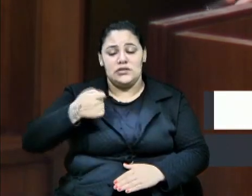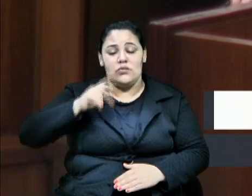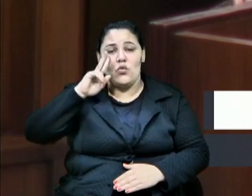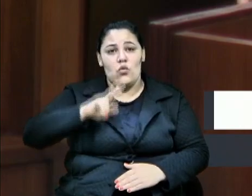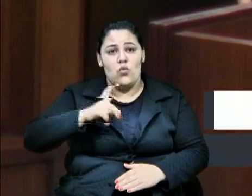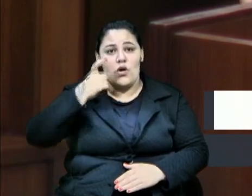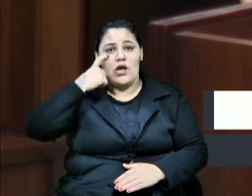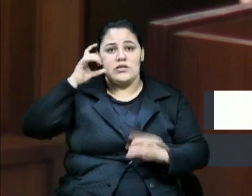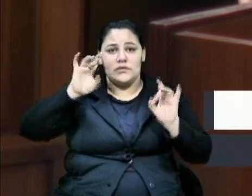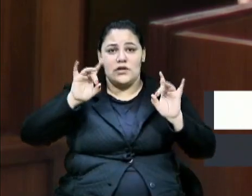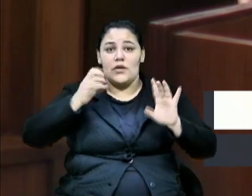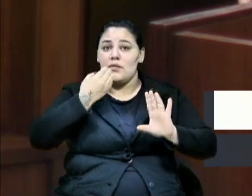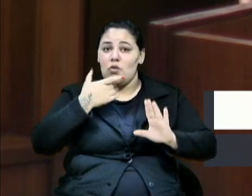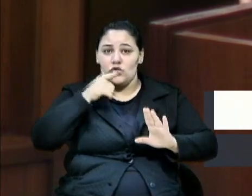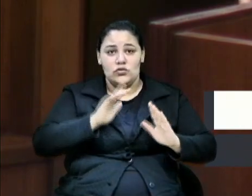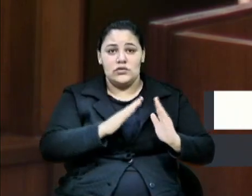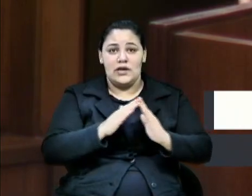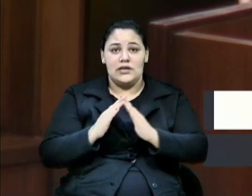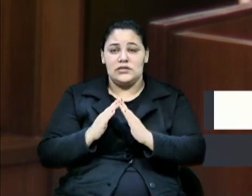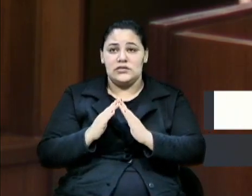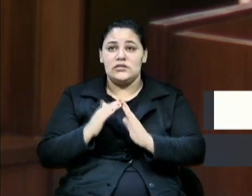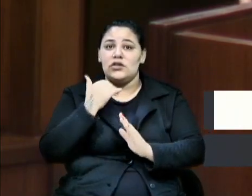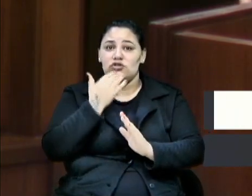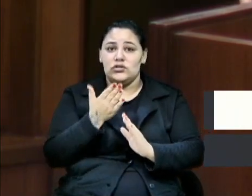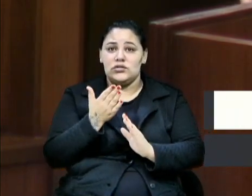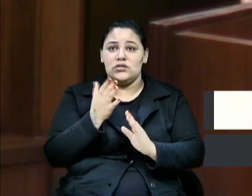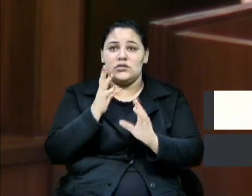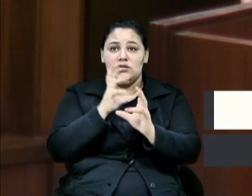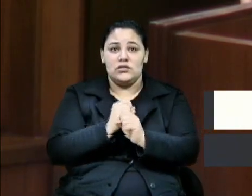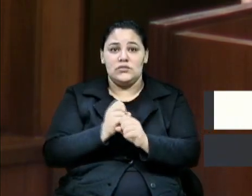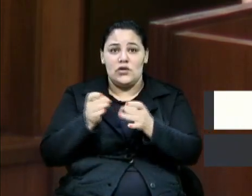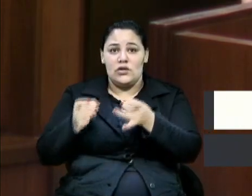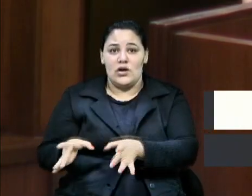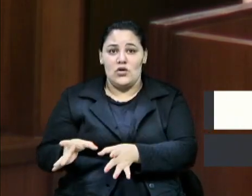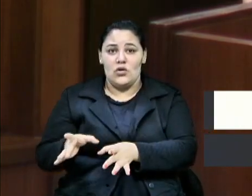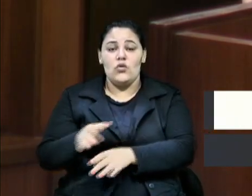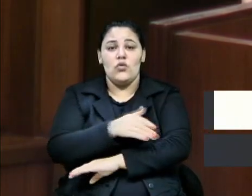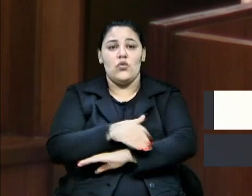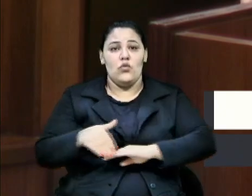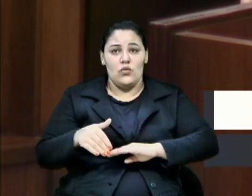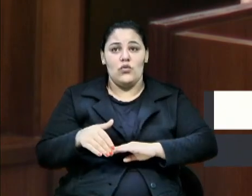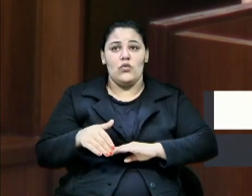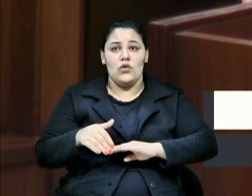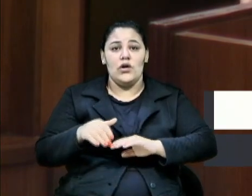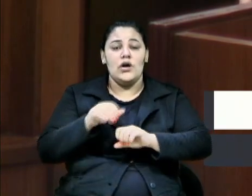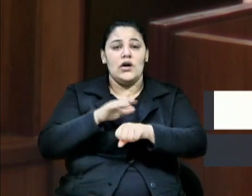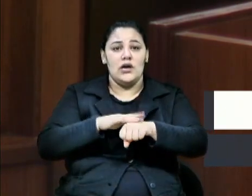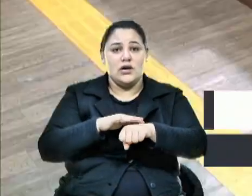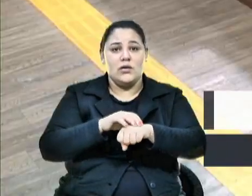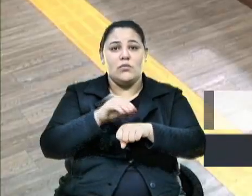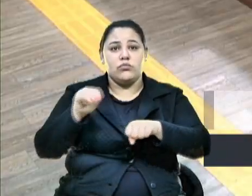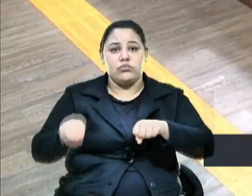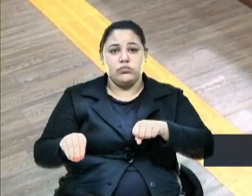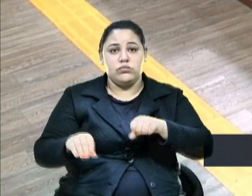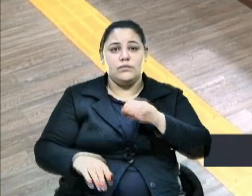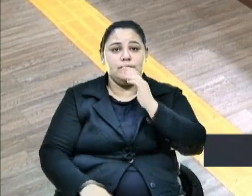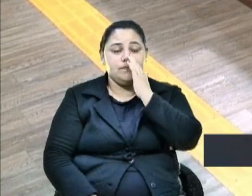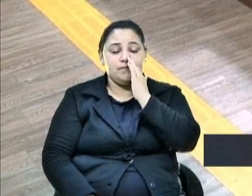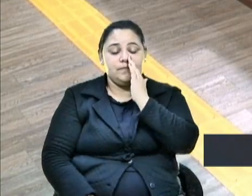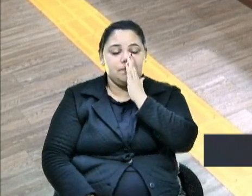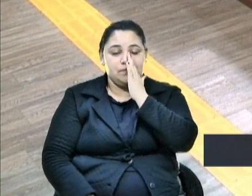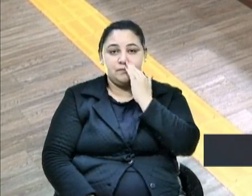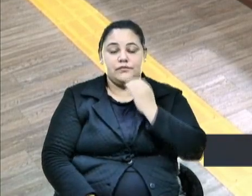onde? Ele tem que ficar dentro do castramóvel até a anestesia passar. Então, ele não tinha condições, e é por essa razão que ele